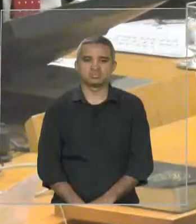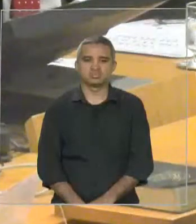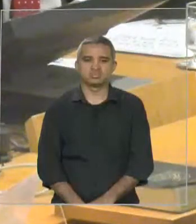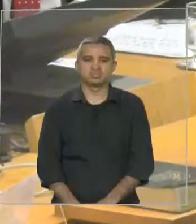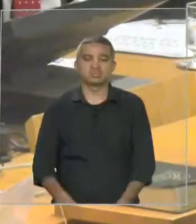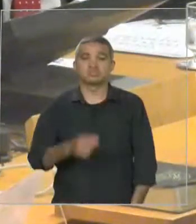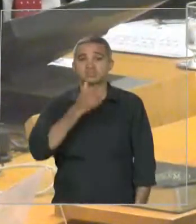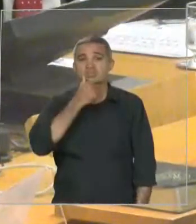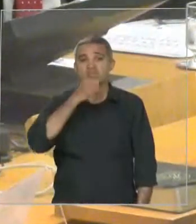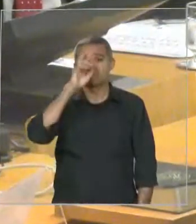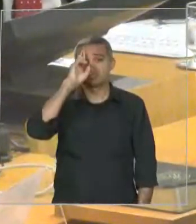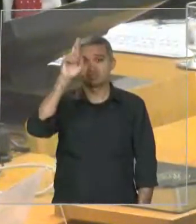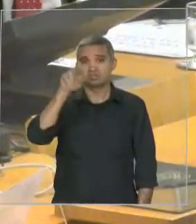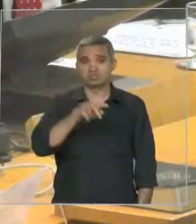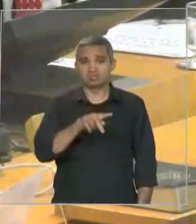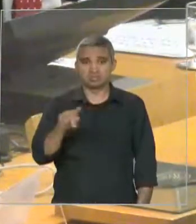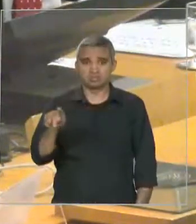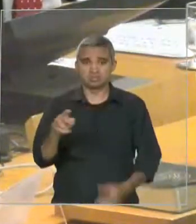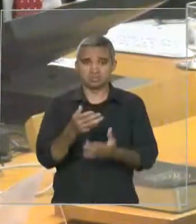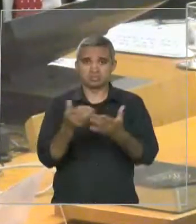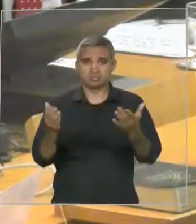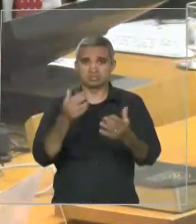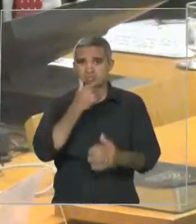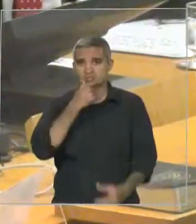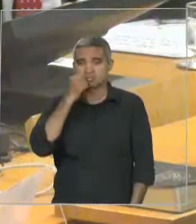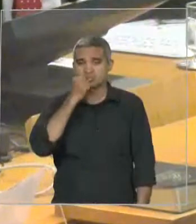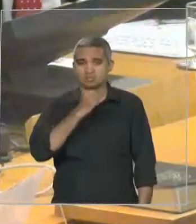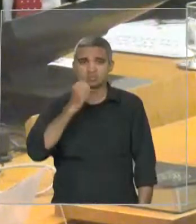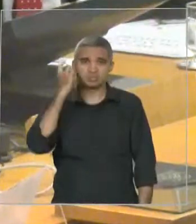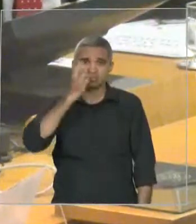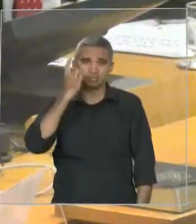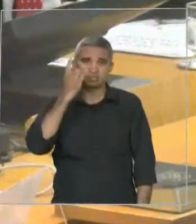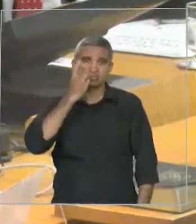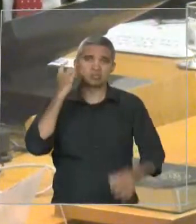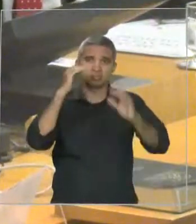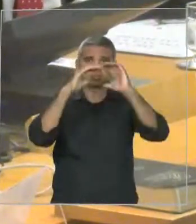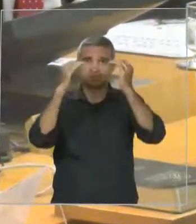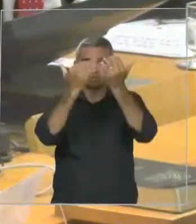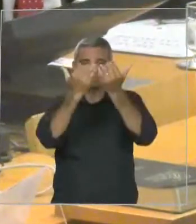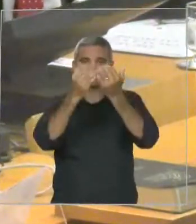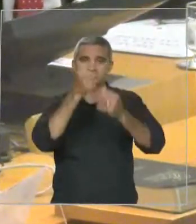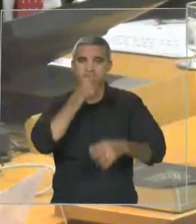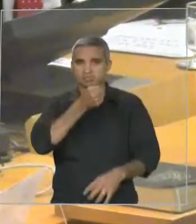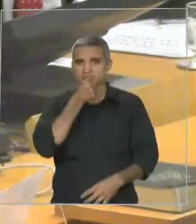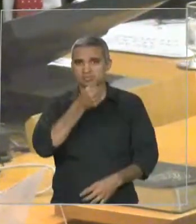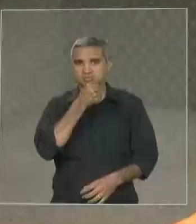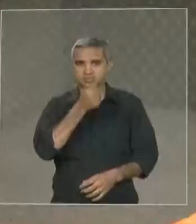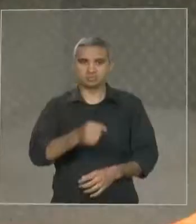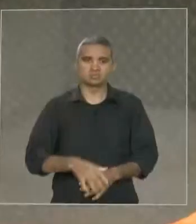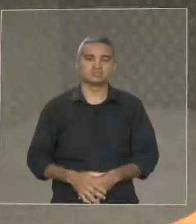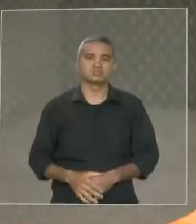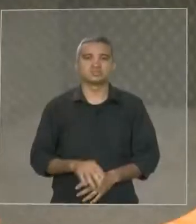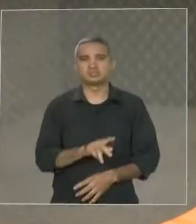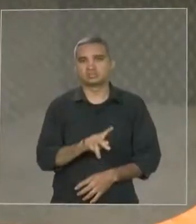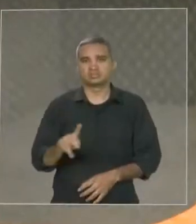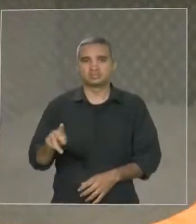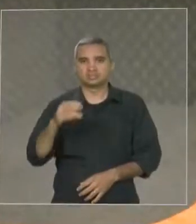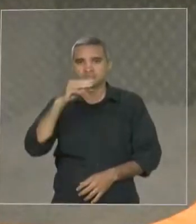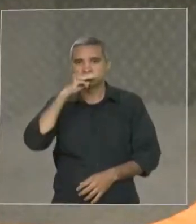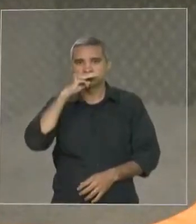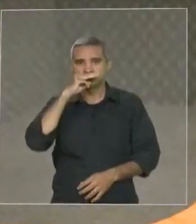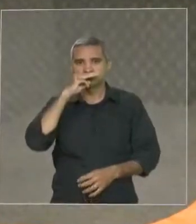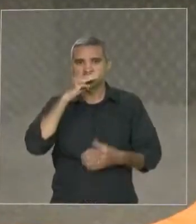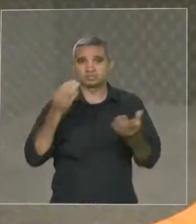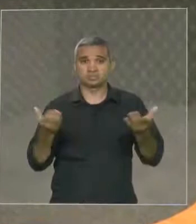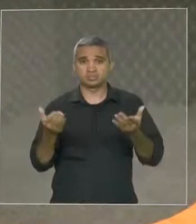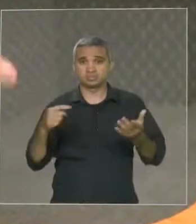Senhor presidente, senhoras e senhores deputados, galeria, imprensa. Presidente Humberto, o que venho tratar hoje nessa tribuna é